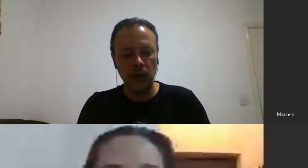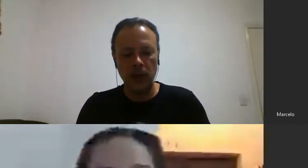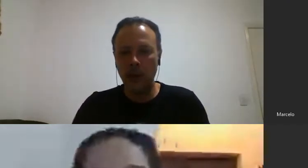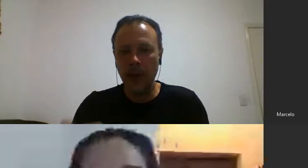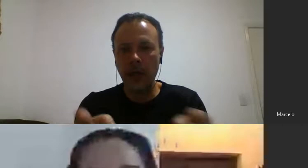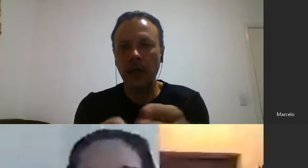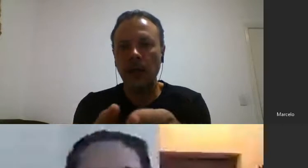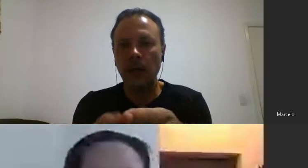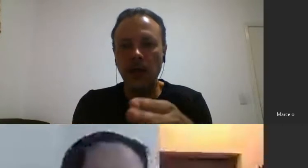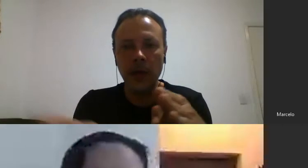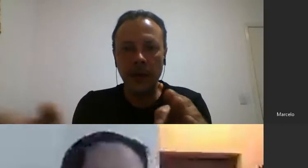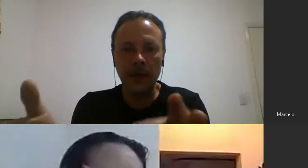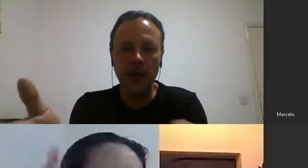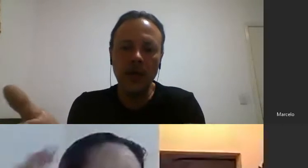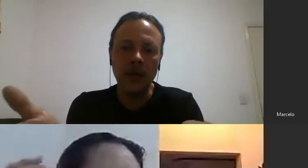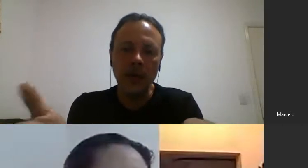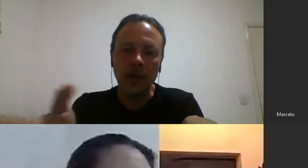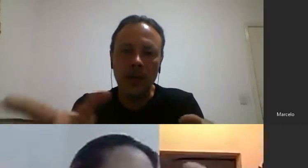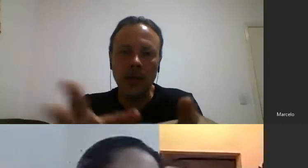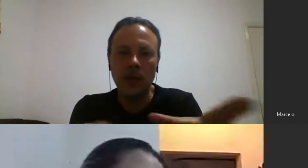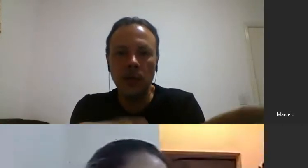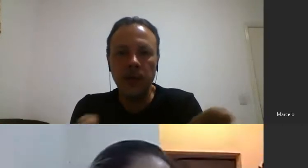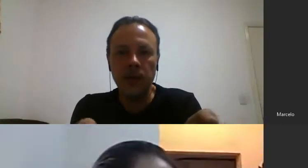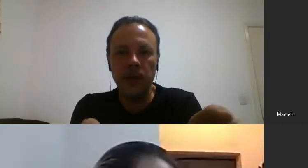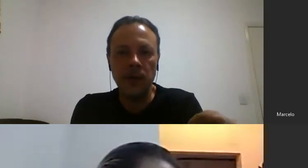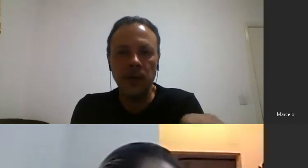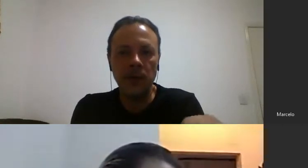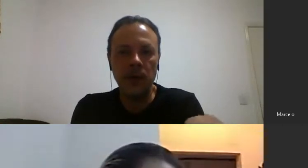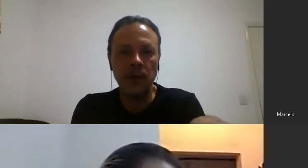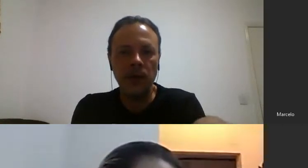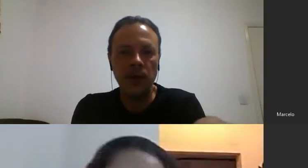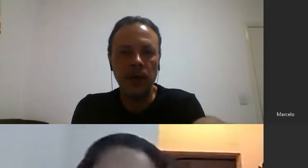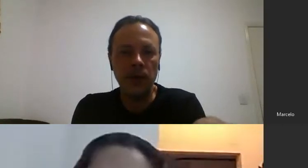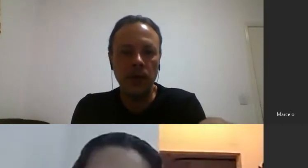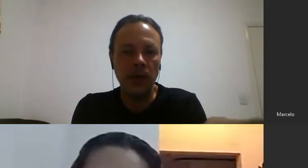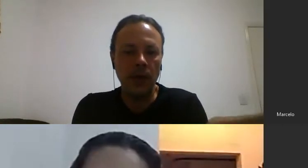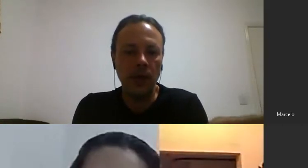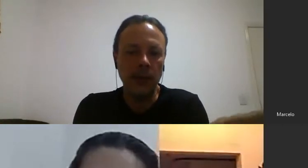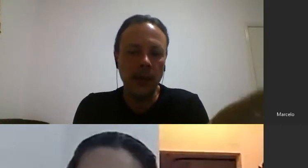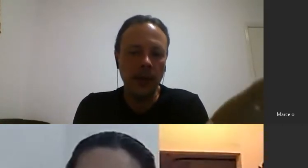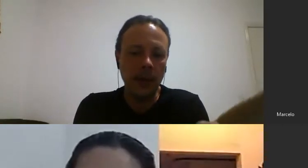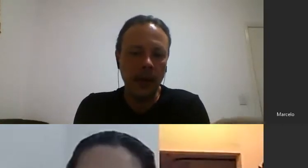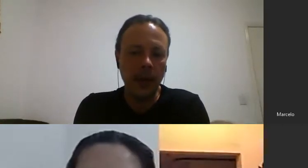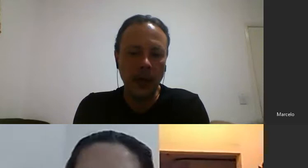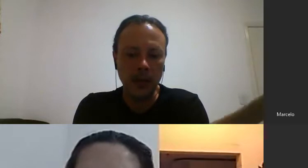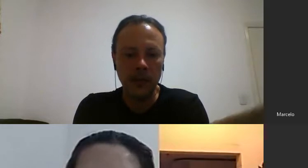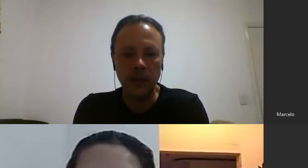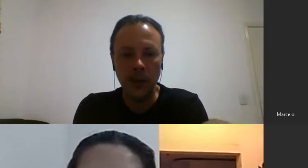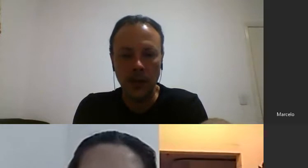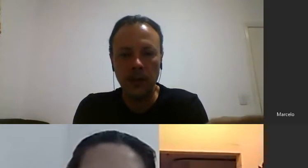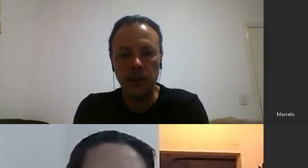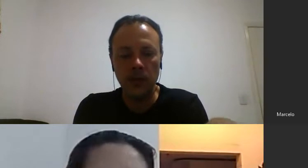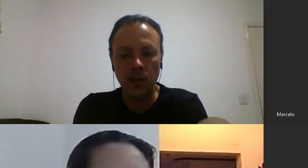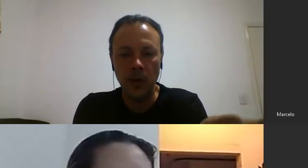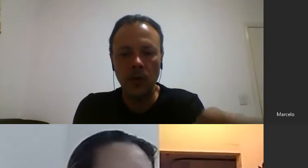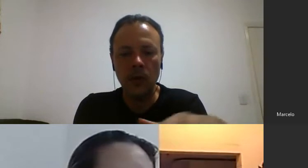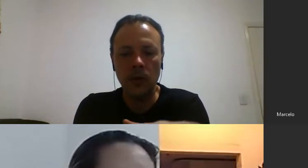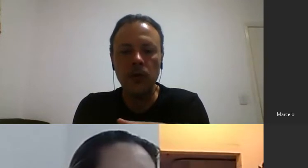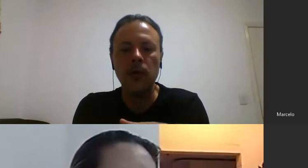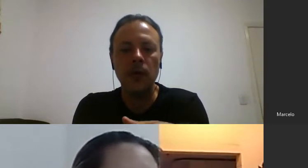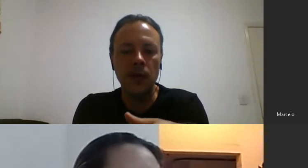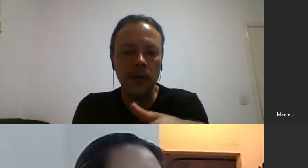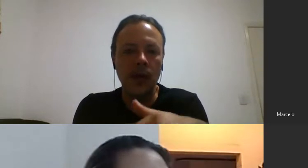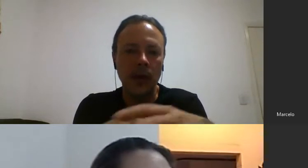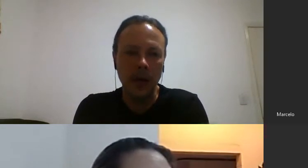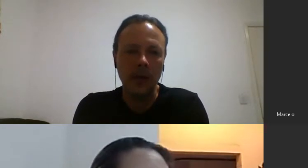enfim, mas só que eu vou parar aqui. Então daqui para frente a gente começa a fazer uma tratativa mais voltada para aula prática, vou tentar fazer com que